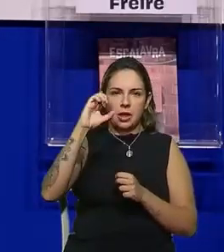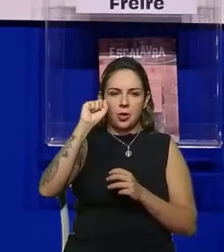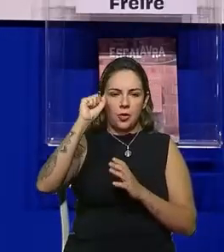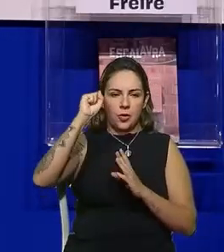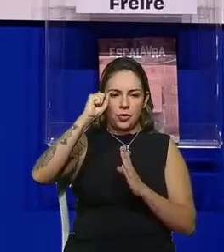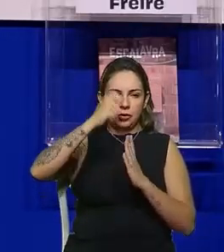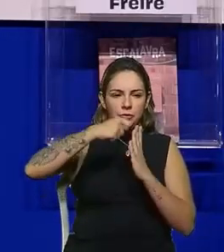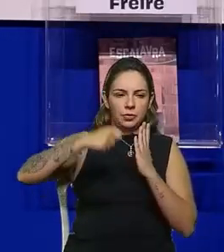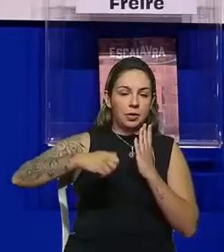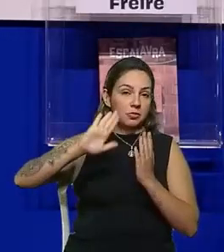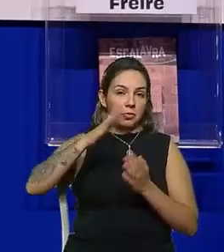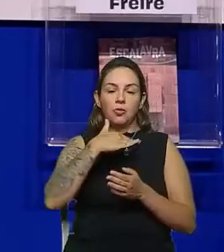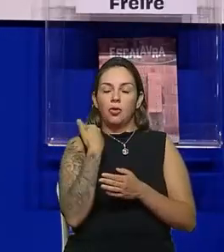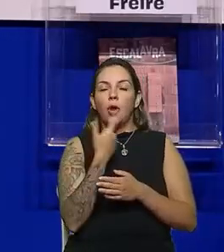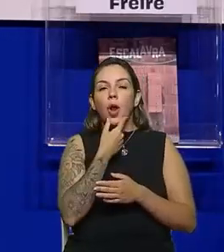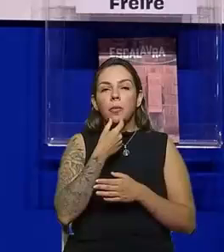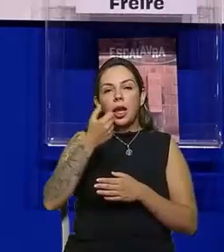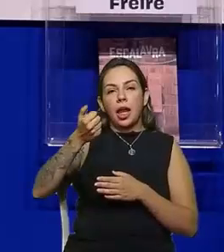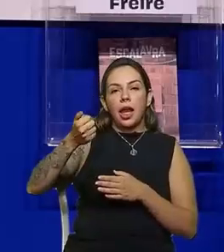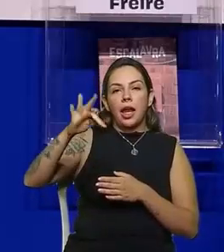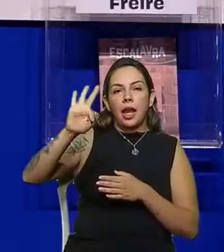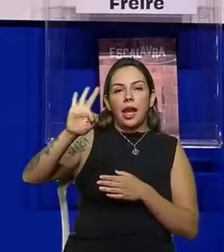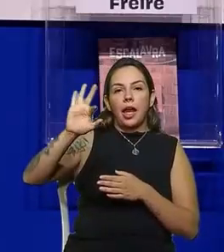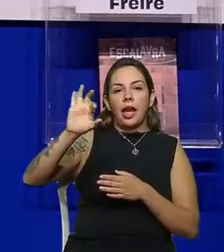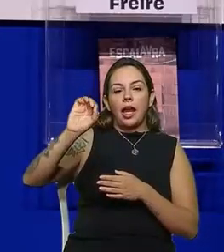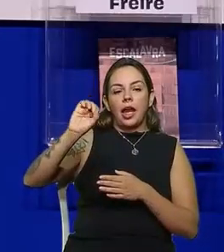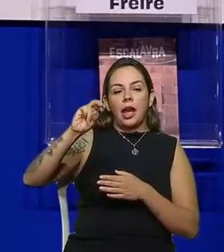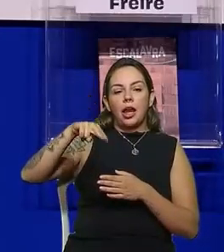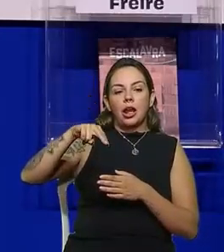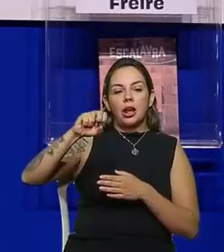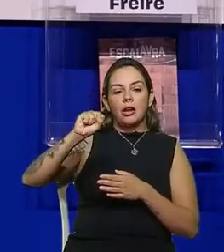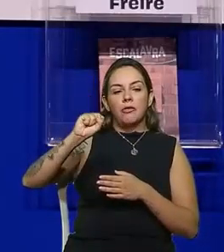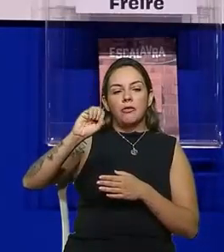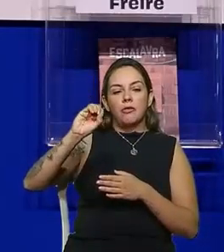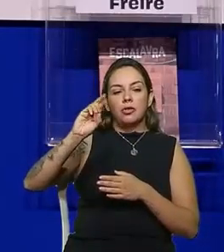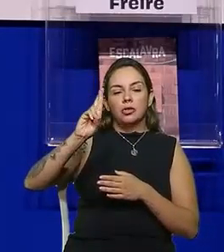meses, chamado Afonso Romano de Santana.